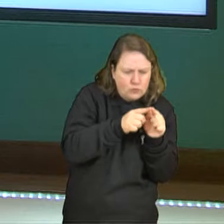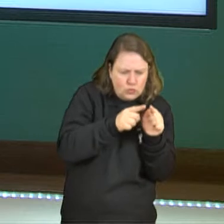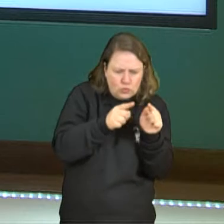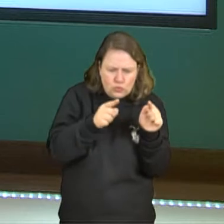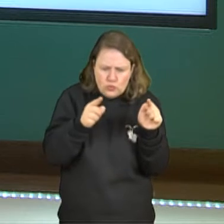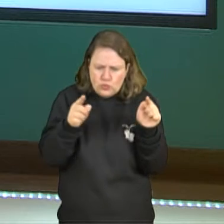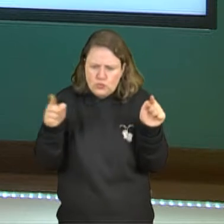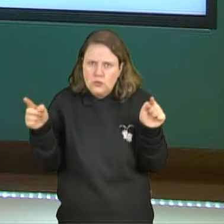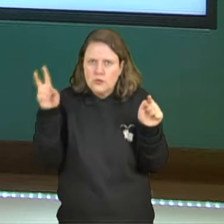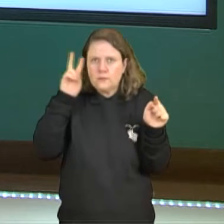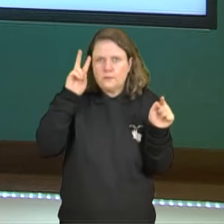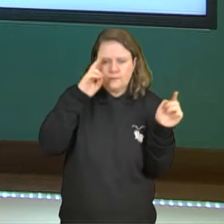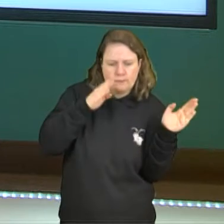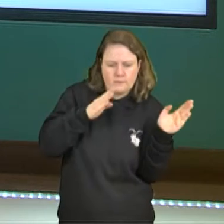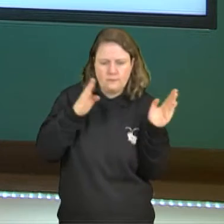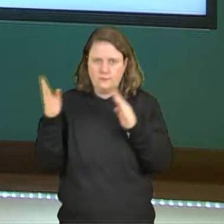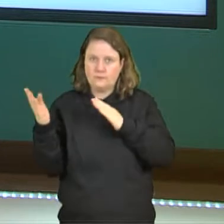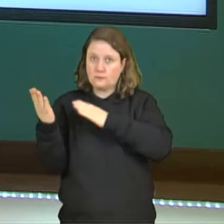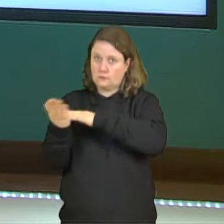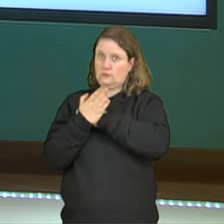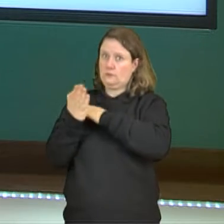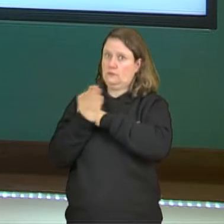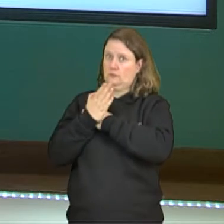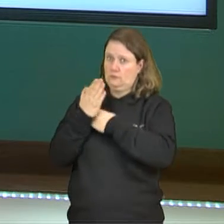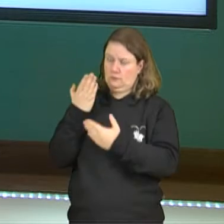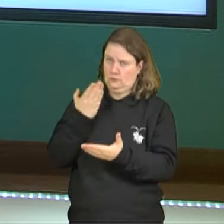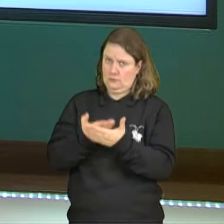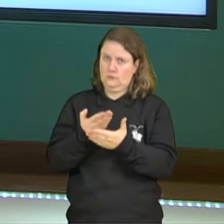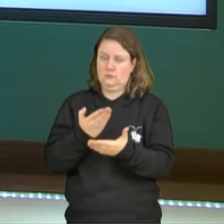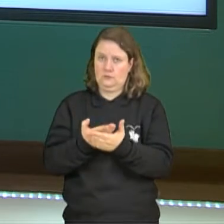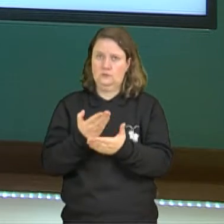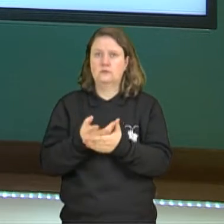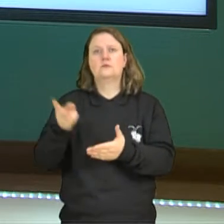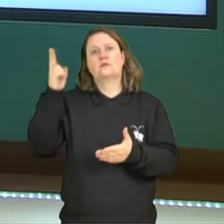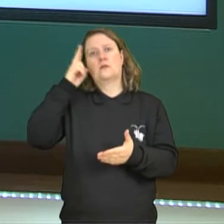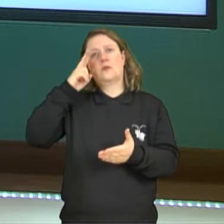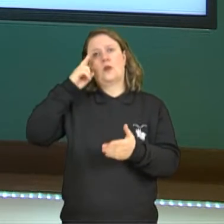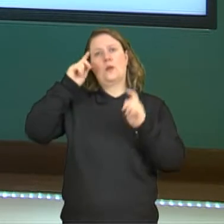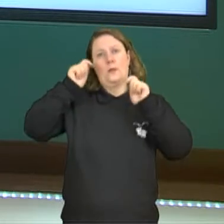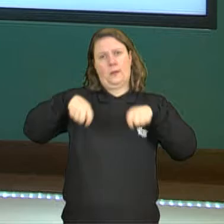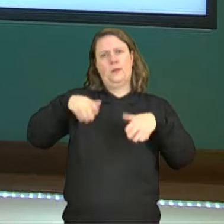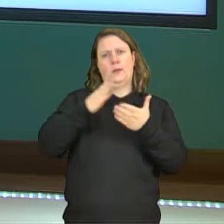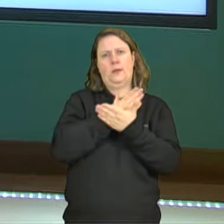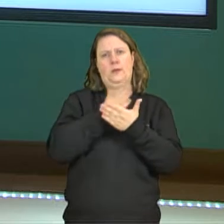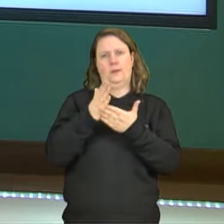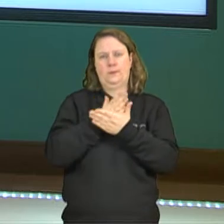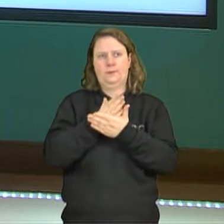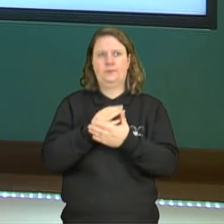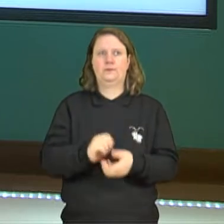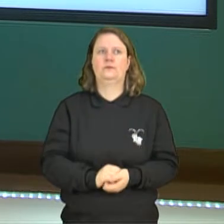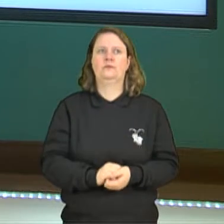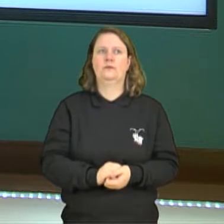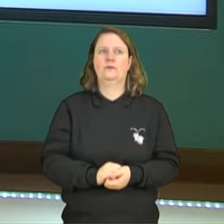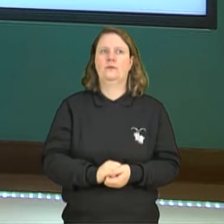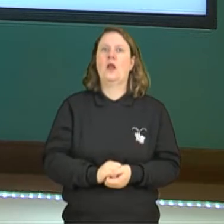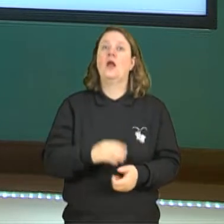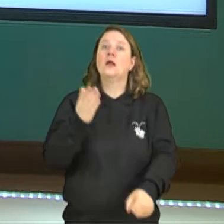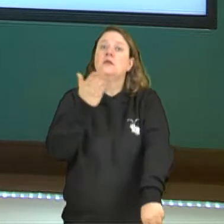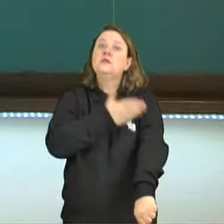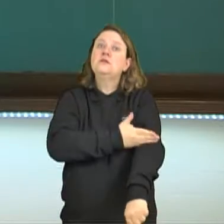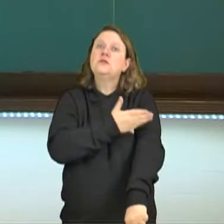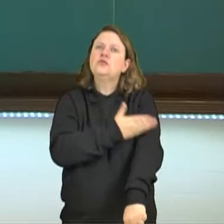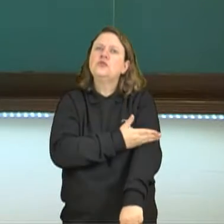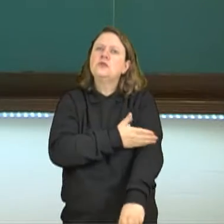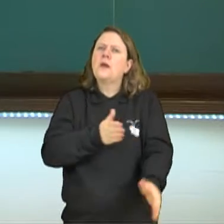para facilitar o nosso estudo da história, uma possibilidade de divisão da história. Então aqui, a Idade Média, ela é